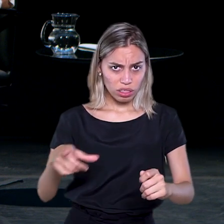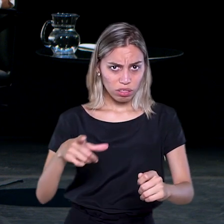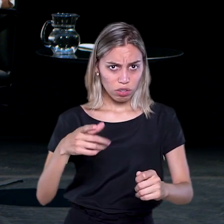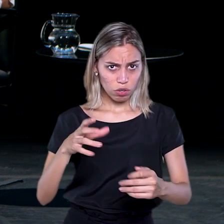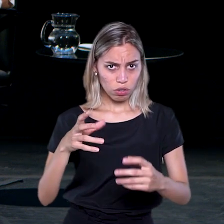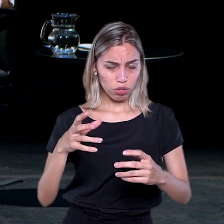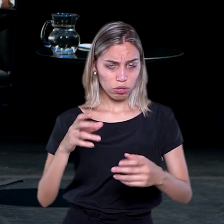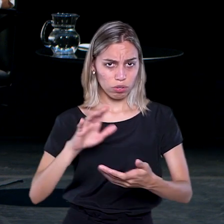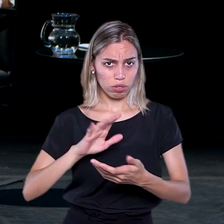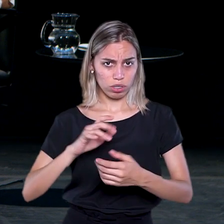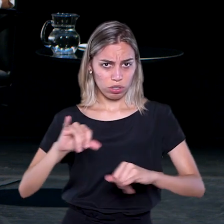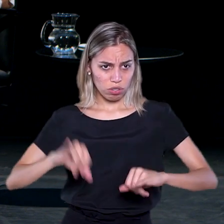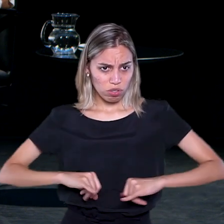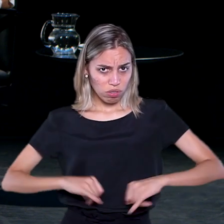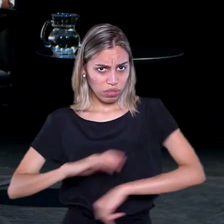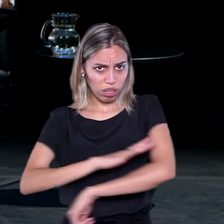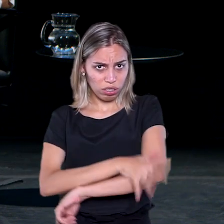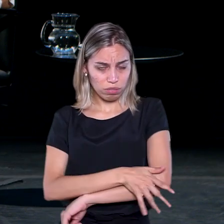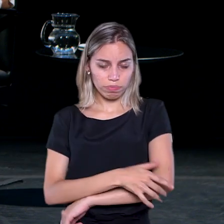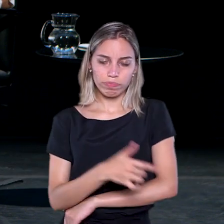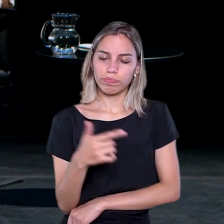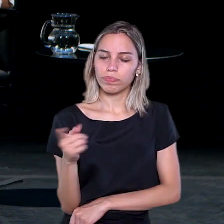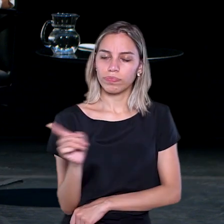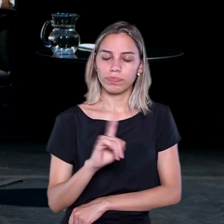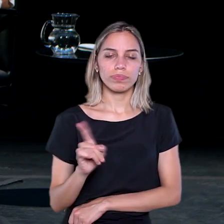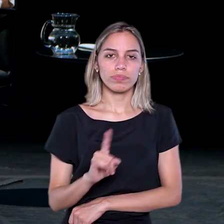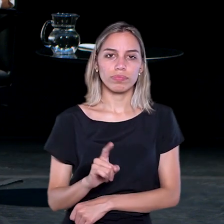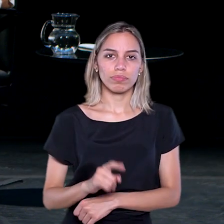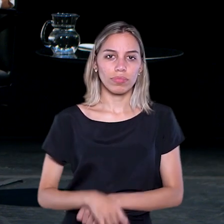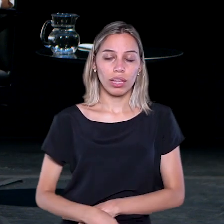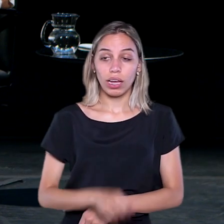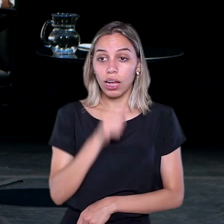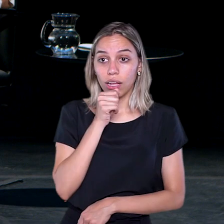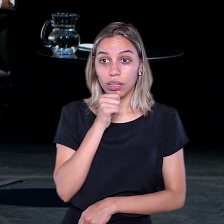se eu, mulher negra, não posso, porque eu não consigo,